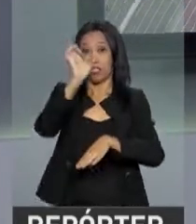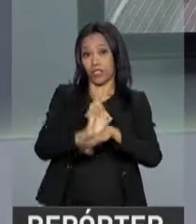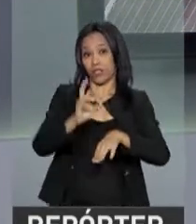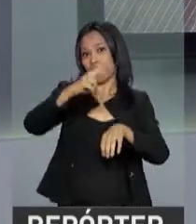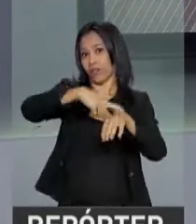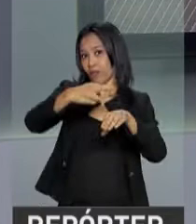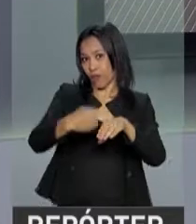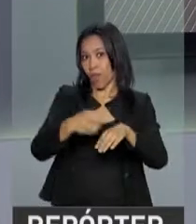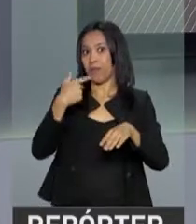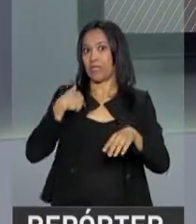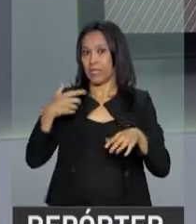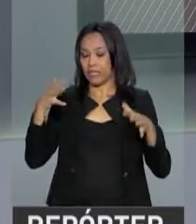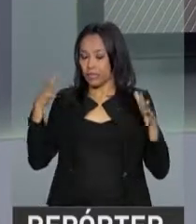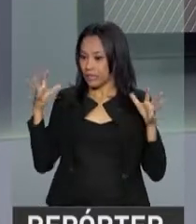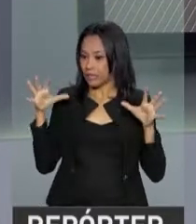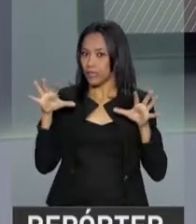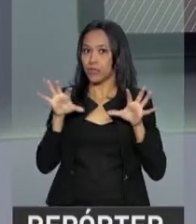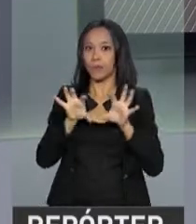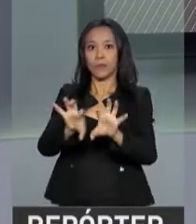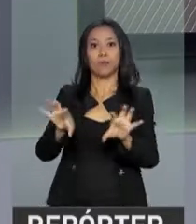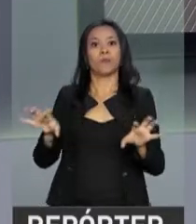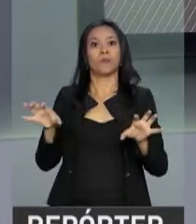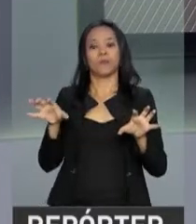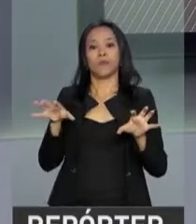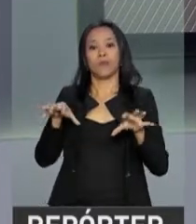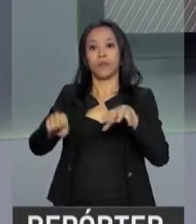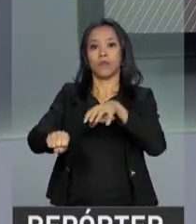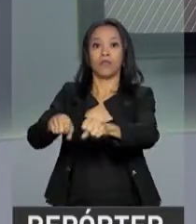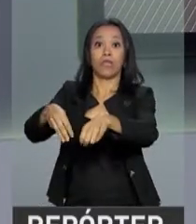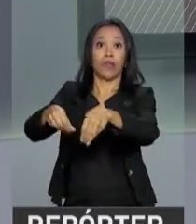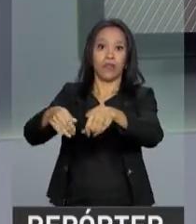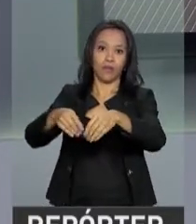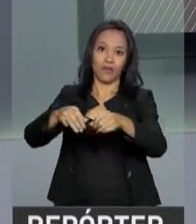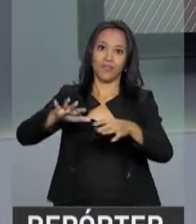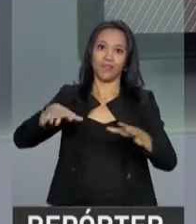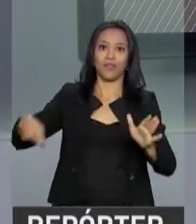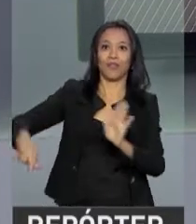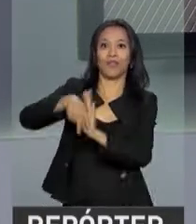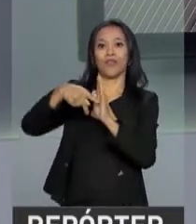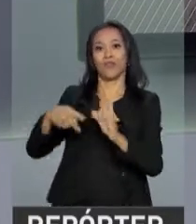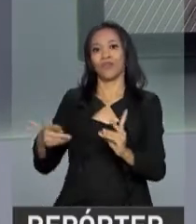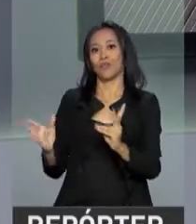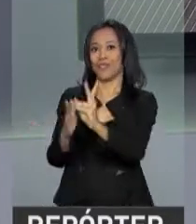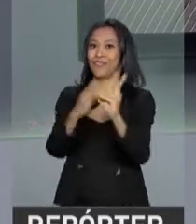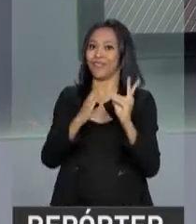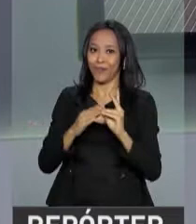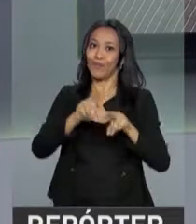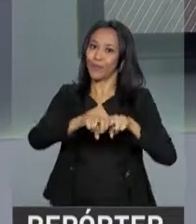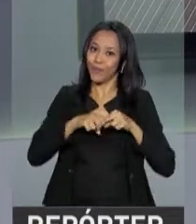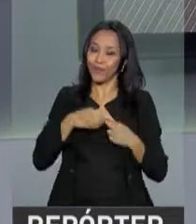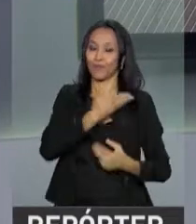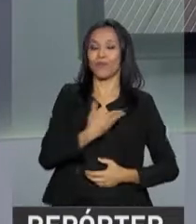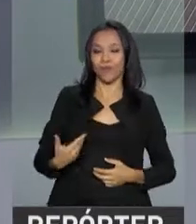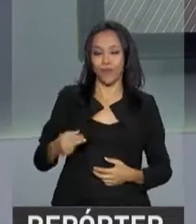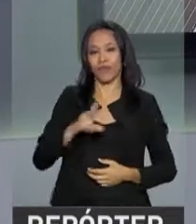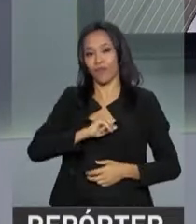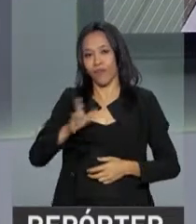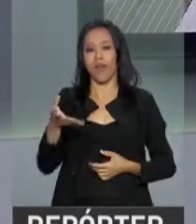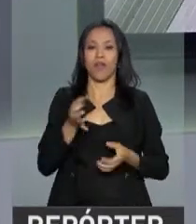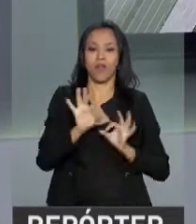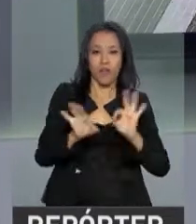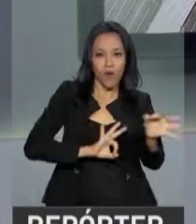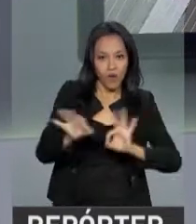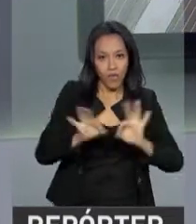impactos, inclusive em áreas indígenas. Por isso, o Ministério das Cidades vai intensificar a regularização fundiária na região e